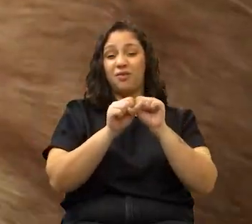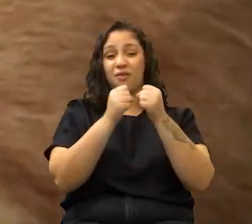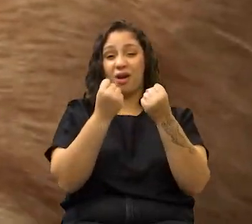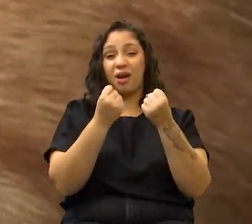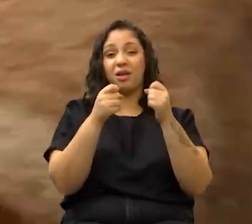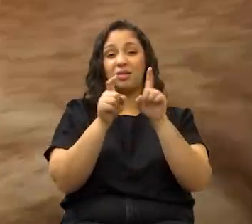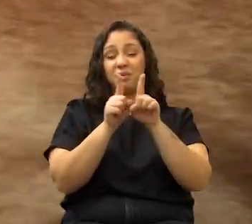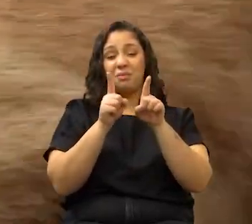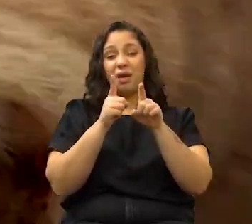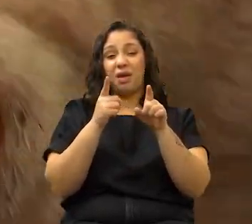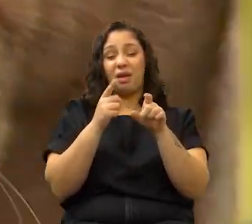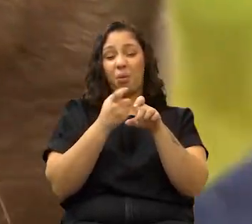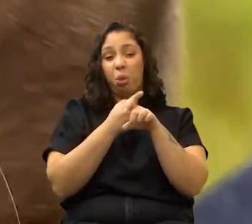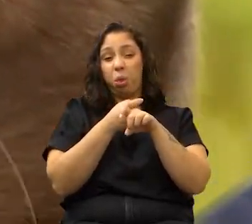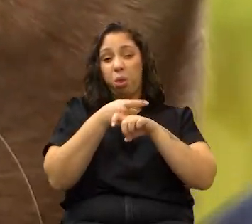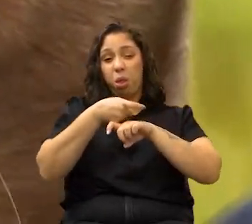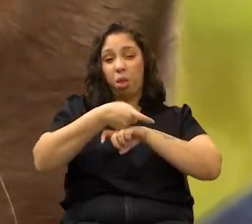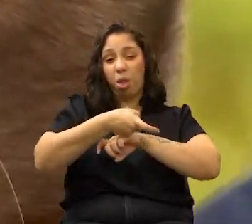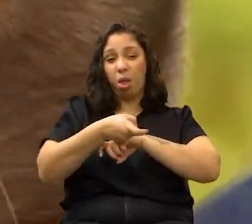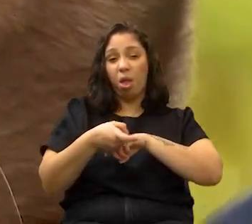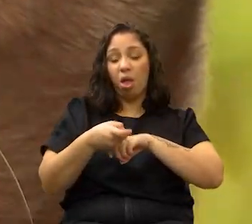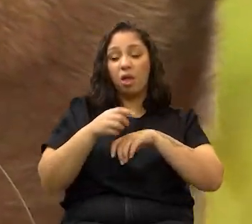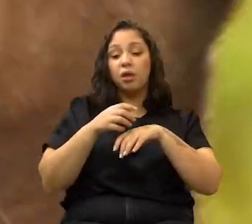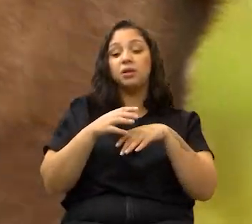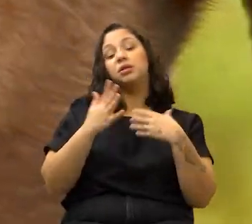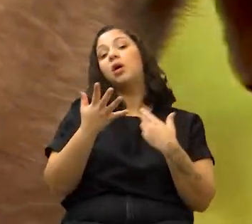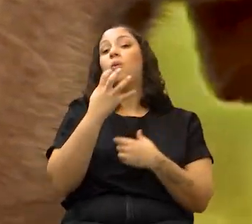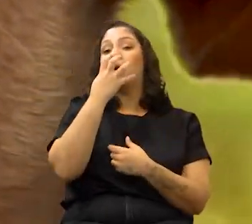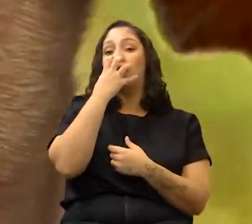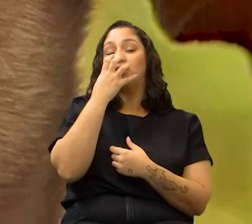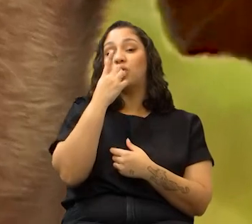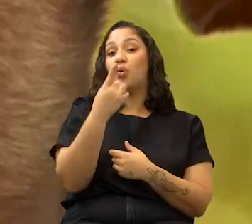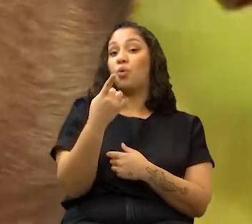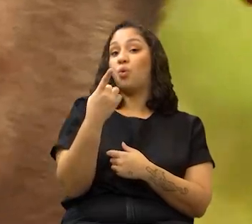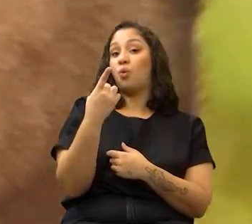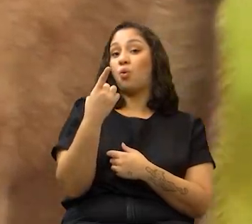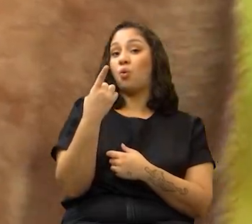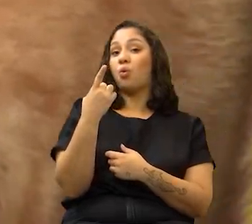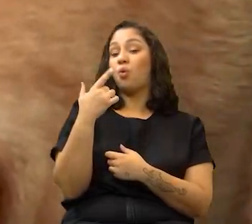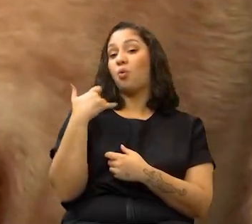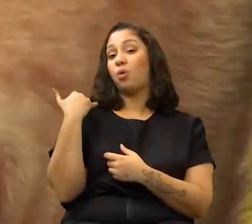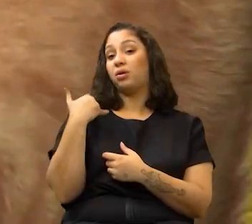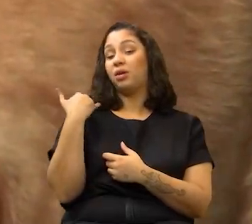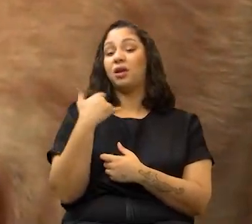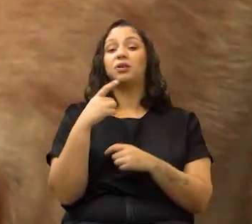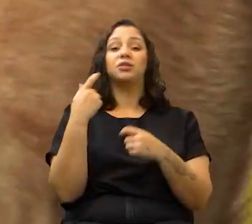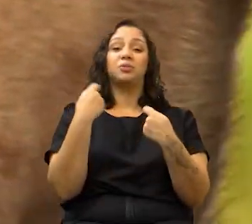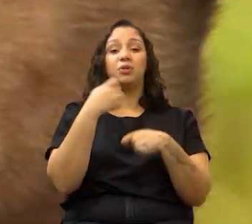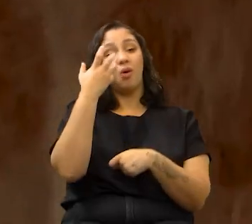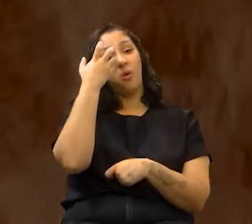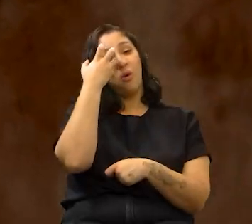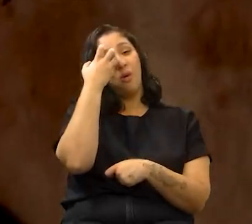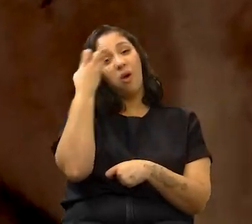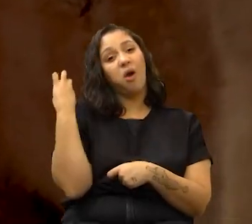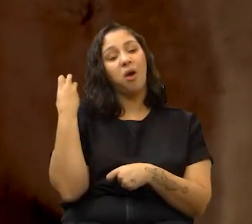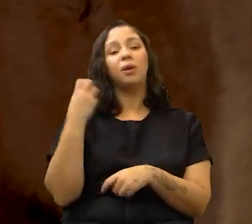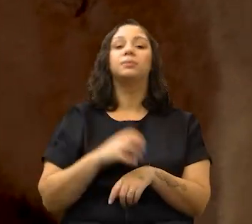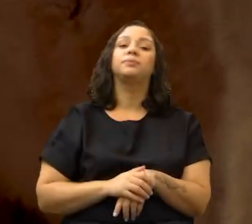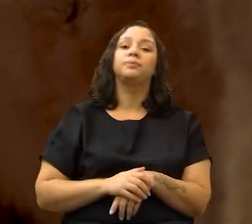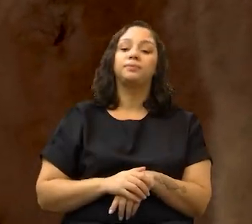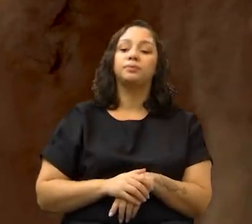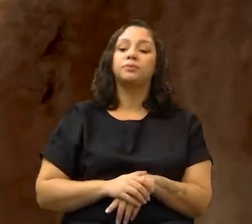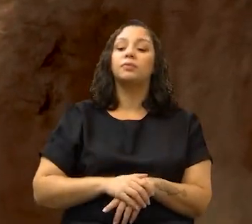fratura e bicheira. Por conta disso, o cão, de 1 ano, precisou ter um dos olhos extraído. E no